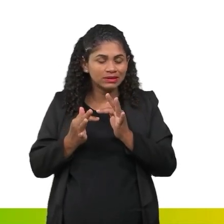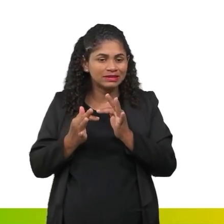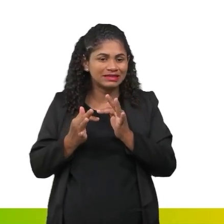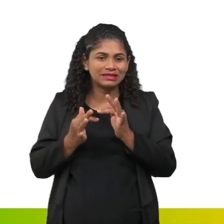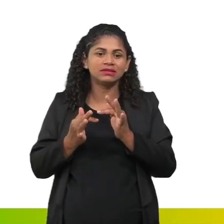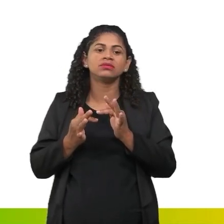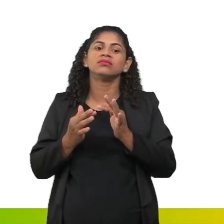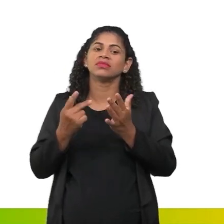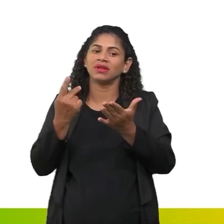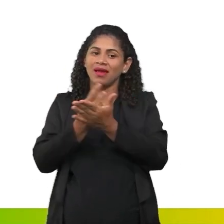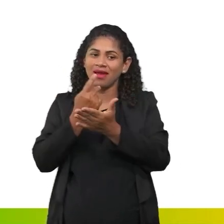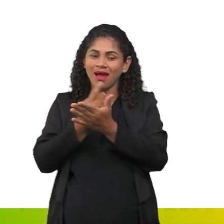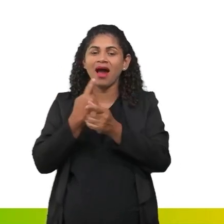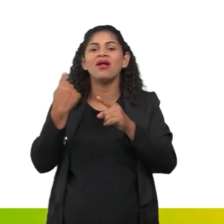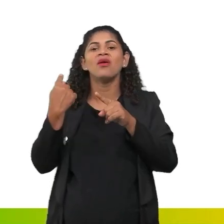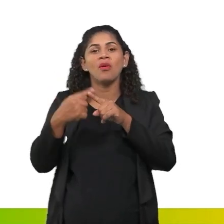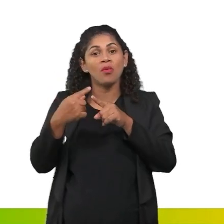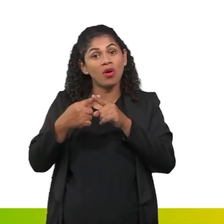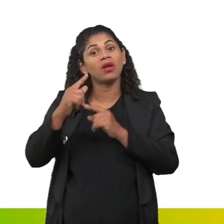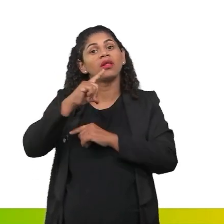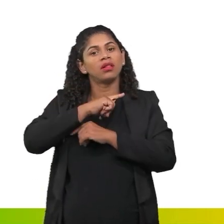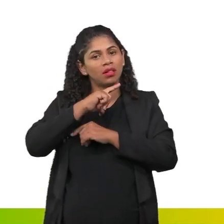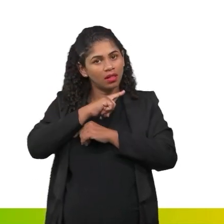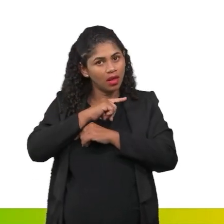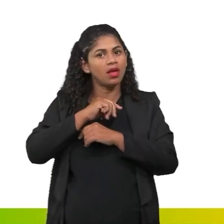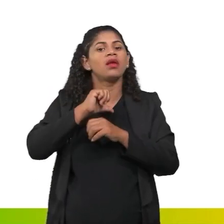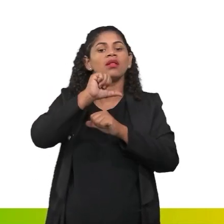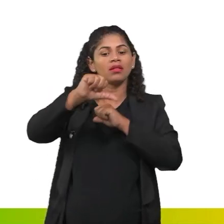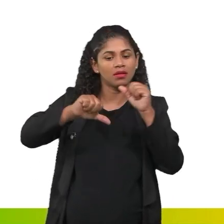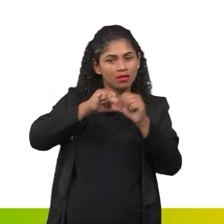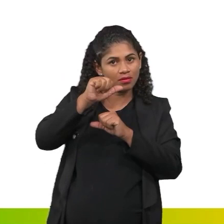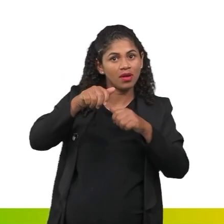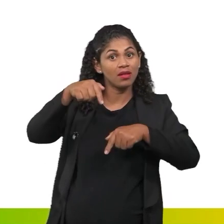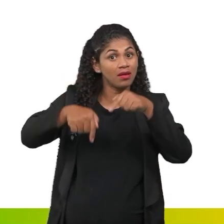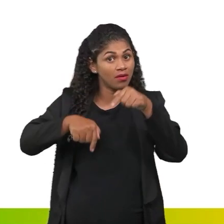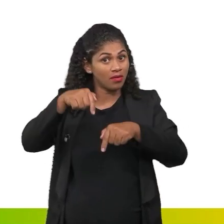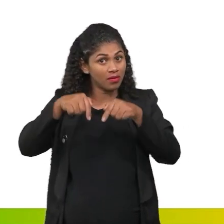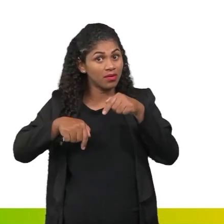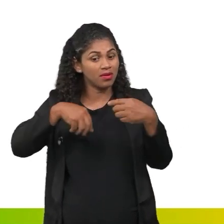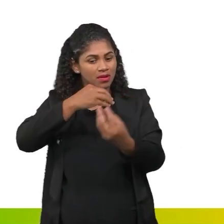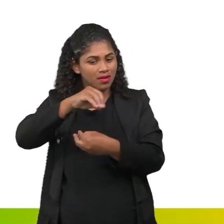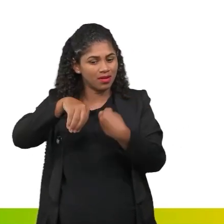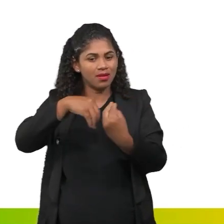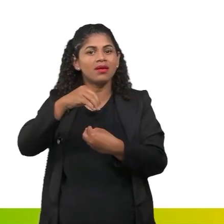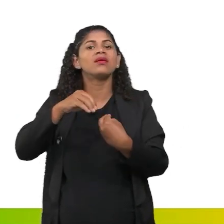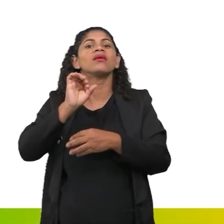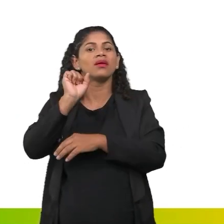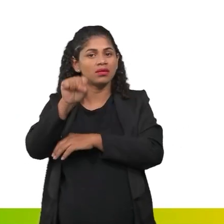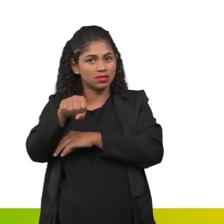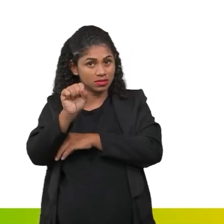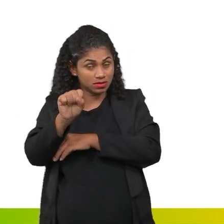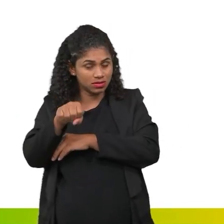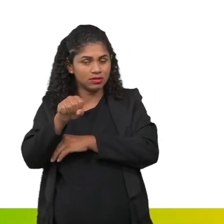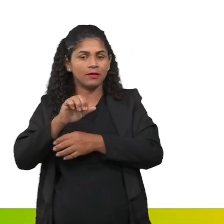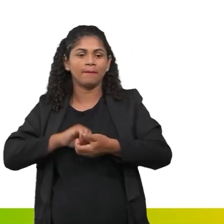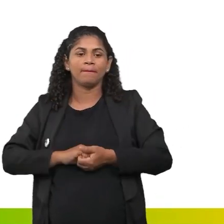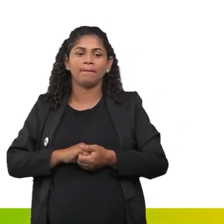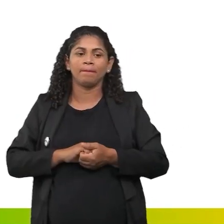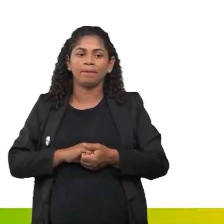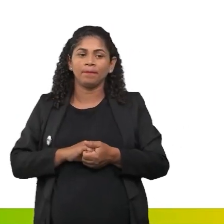tem transformações químicas, sendo que, né, na nossa aula a gente falou a respeito dessa reação química que